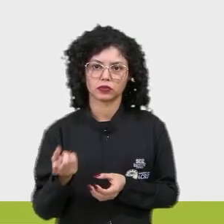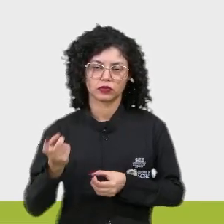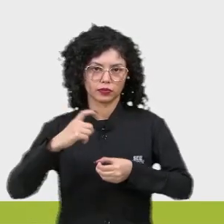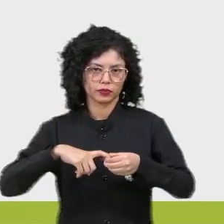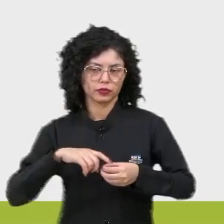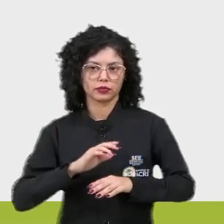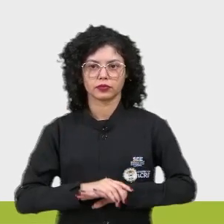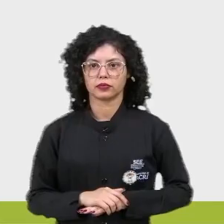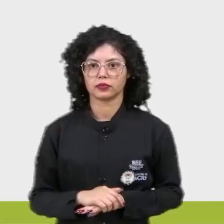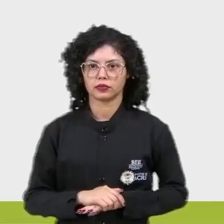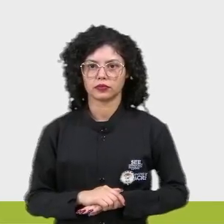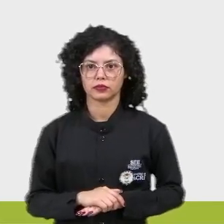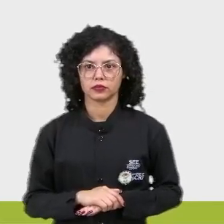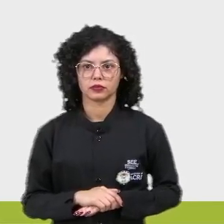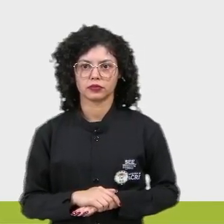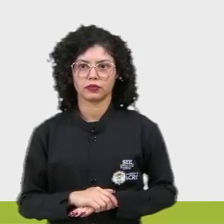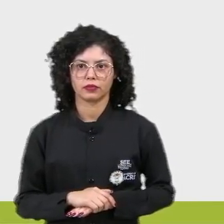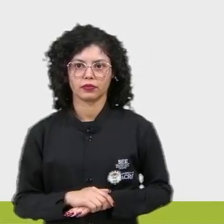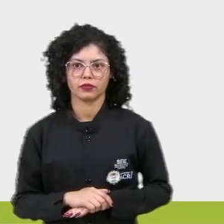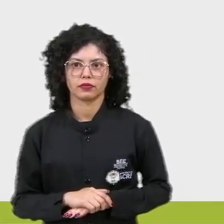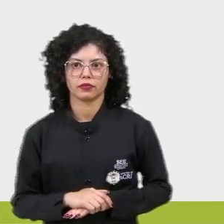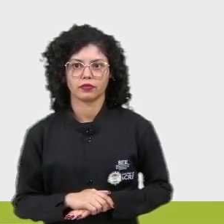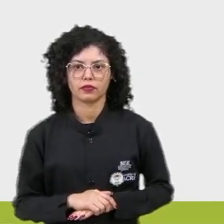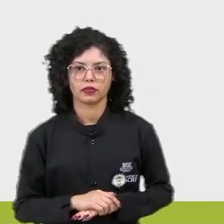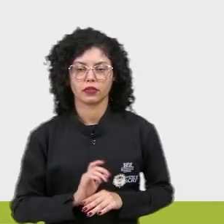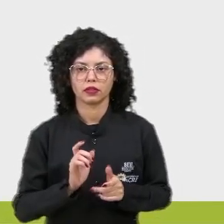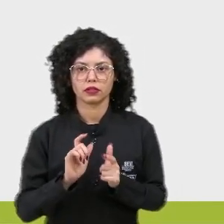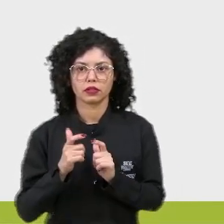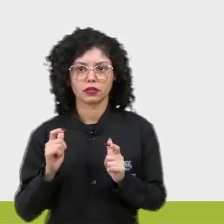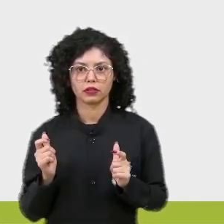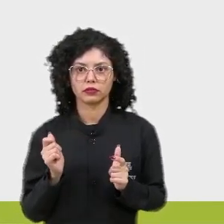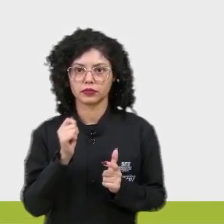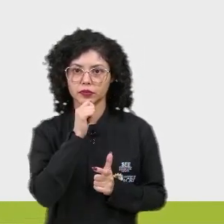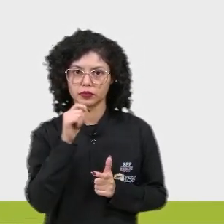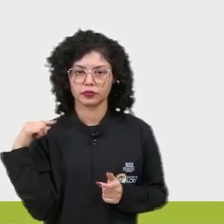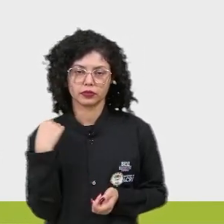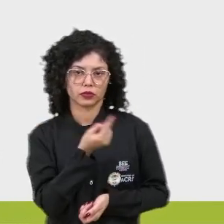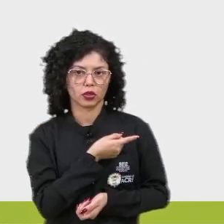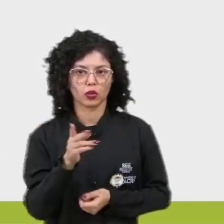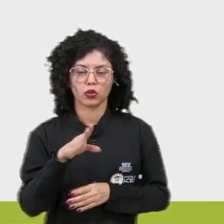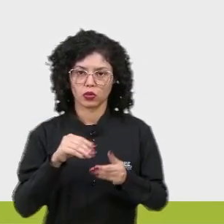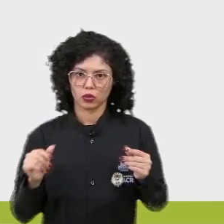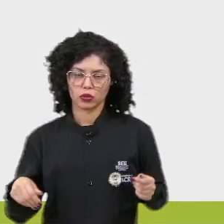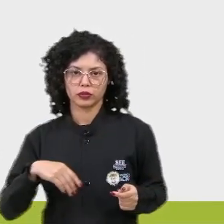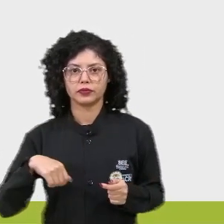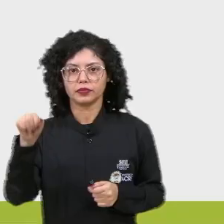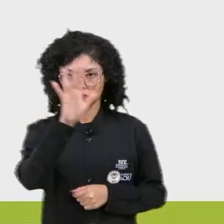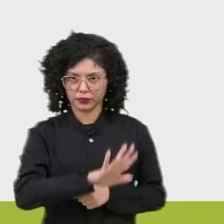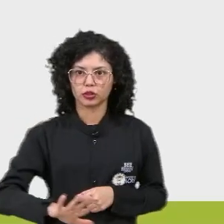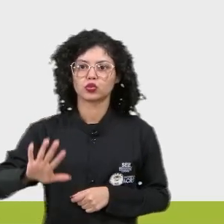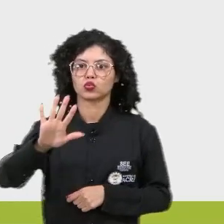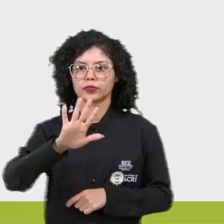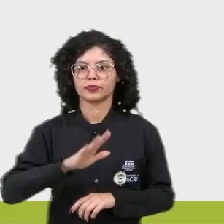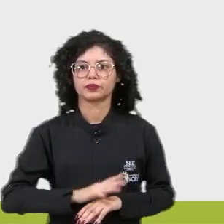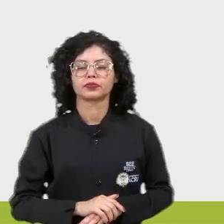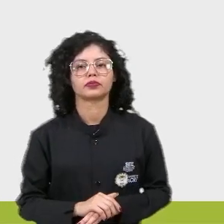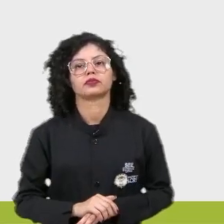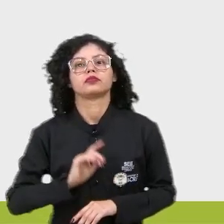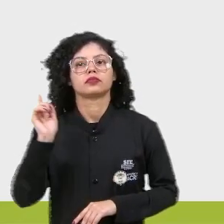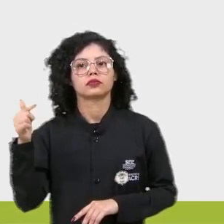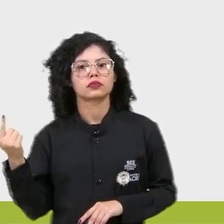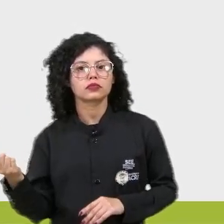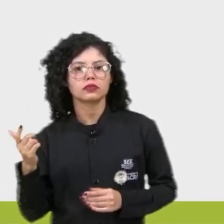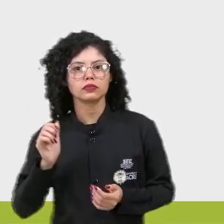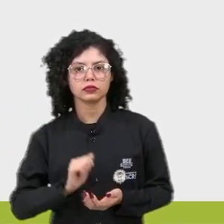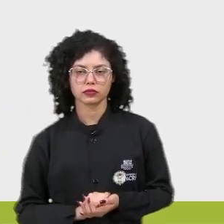retorno. Tá? Alto investimento financeiro e baixa abrangência em nosso território nacional. O outro modal